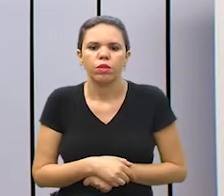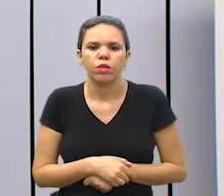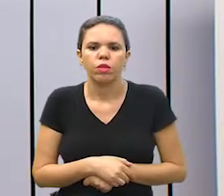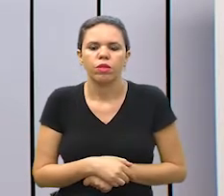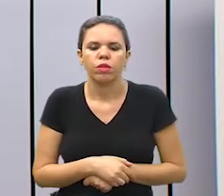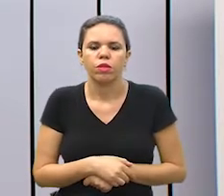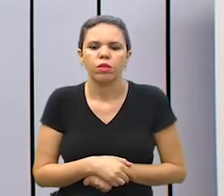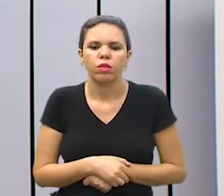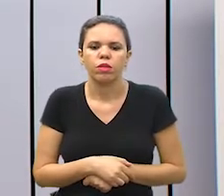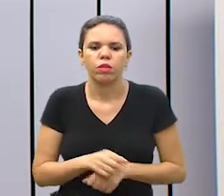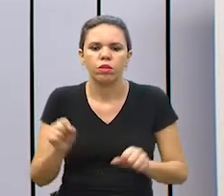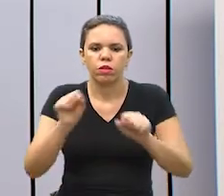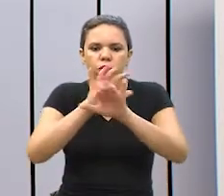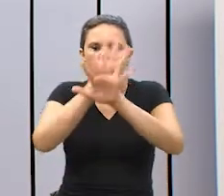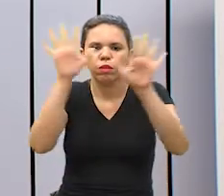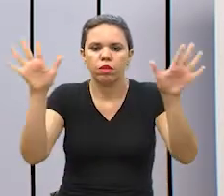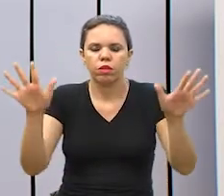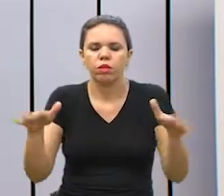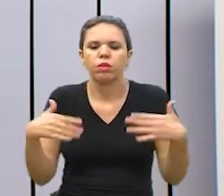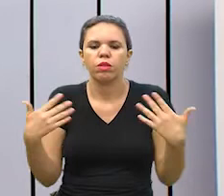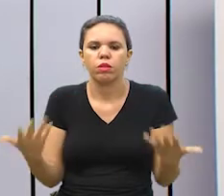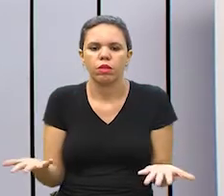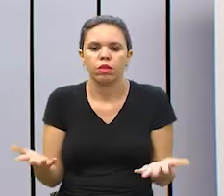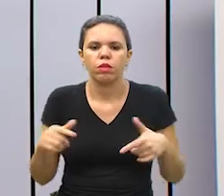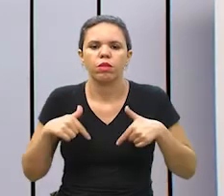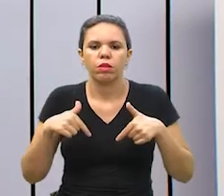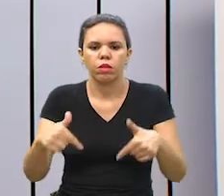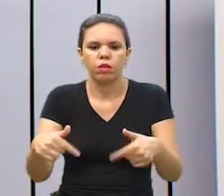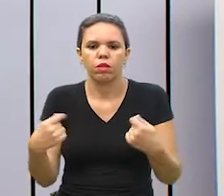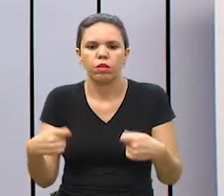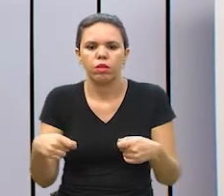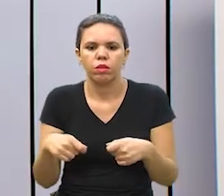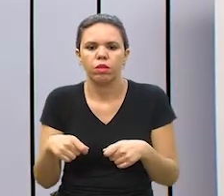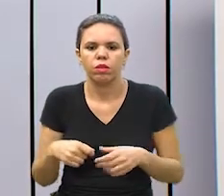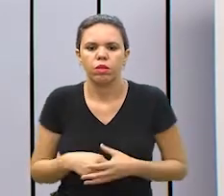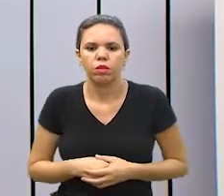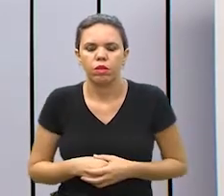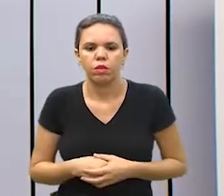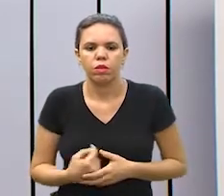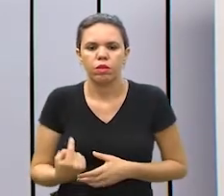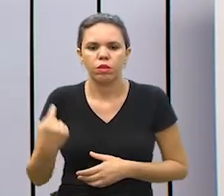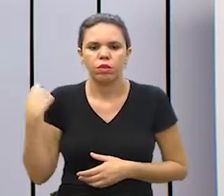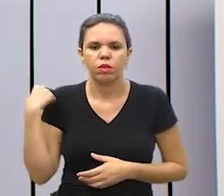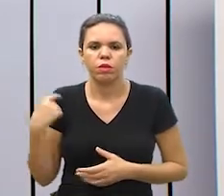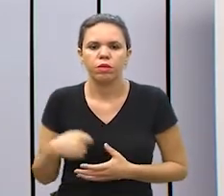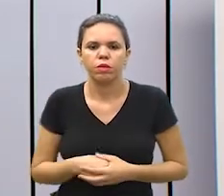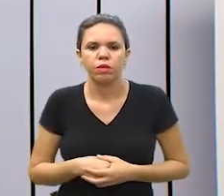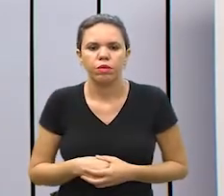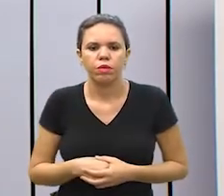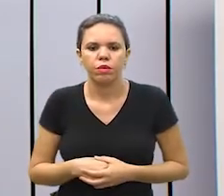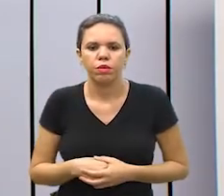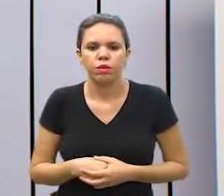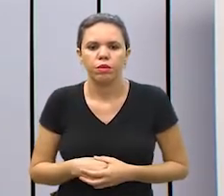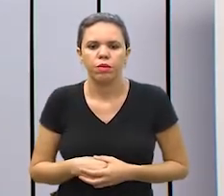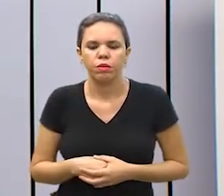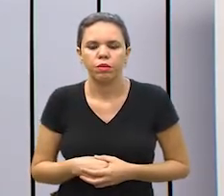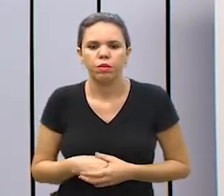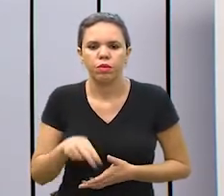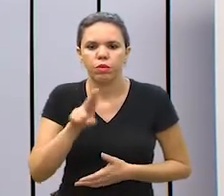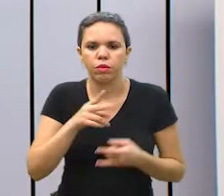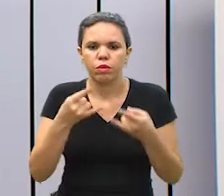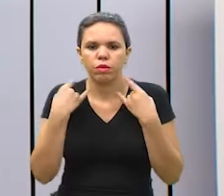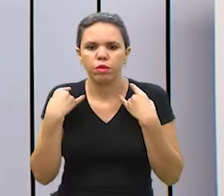colocaram aí, né, com muita clareza, quais seriam as ações que deveriam ser tomadas lá atrás, né? Uso